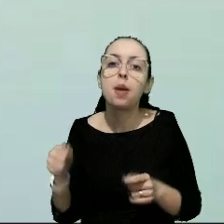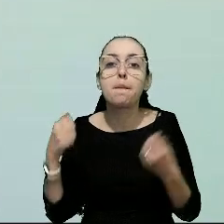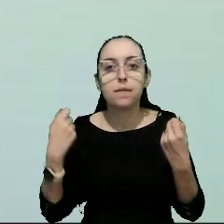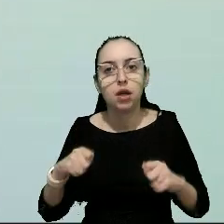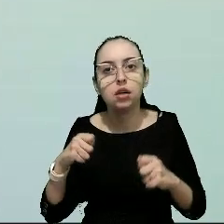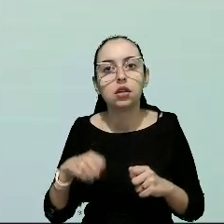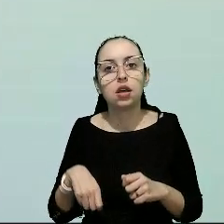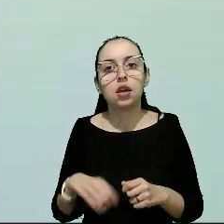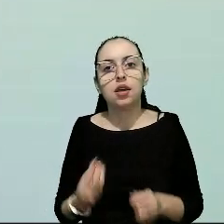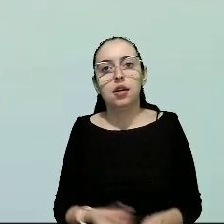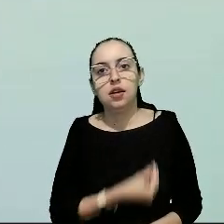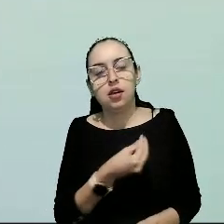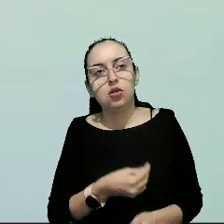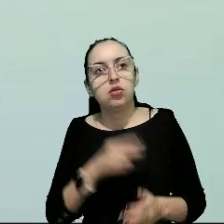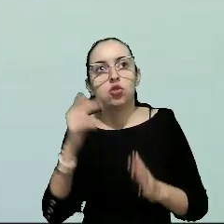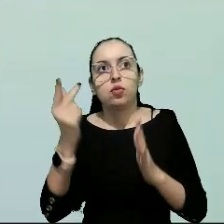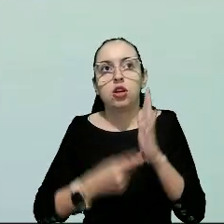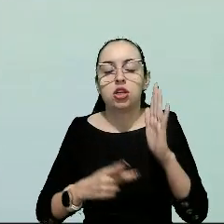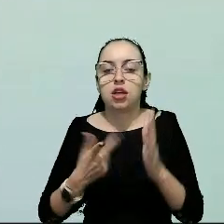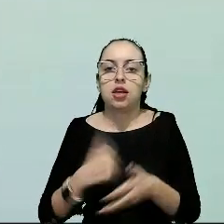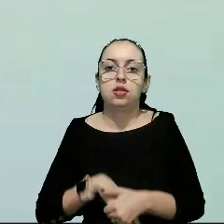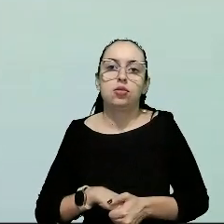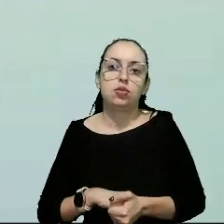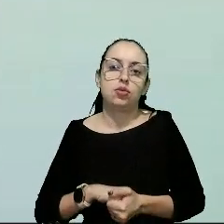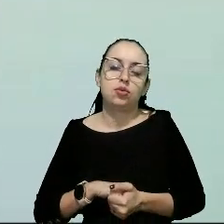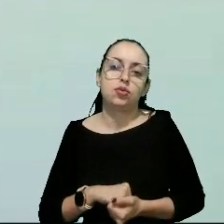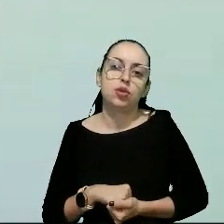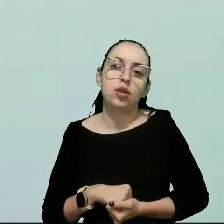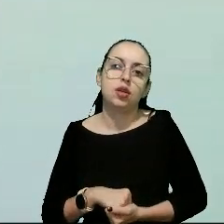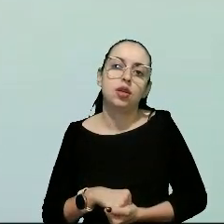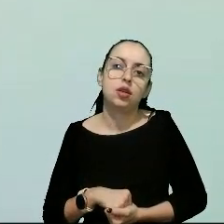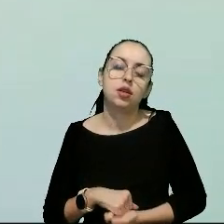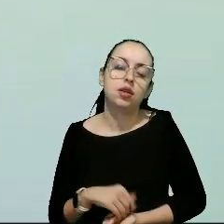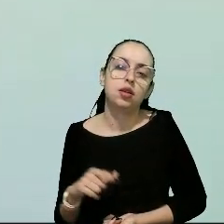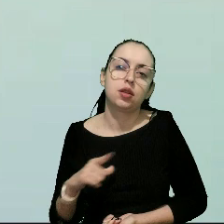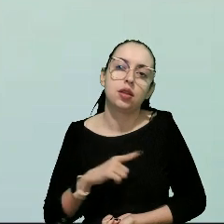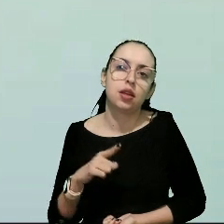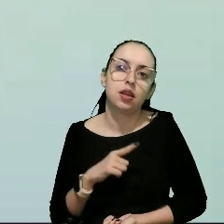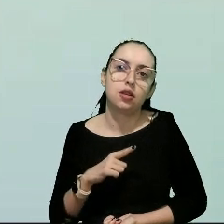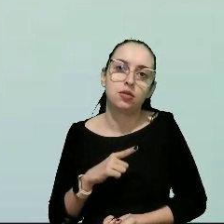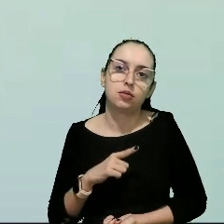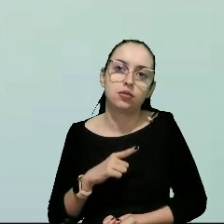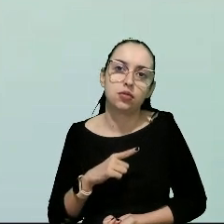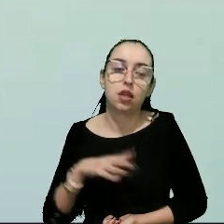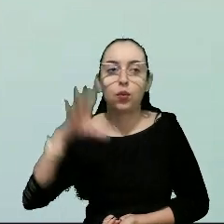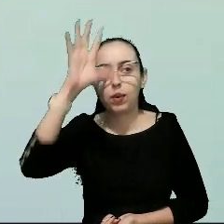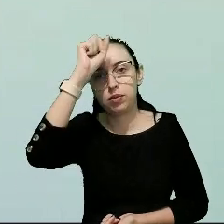você mesmo com seus projetos de vida. E o que eu tenho